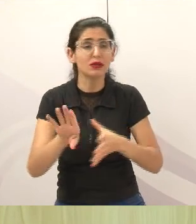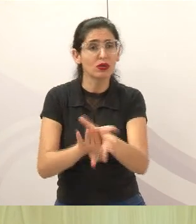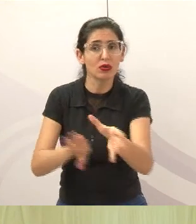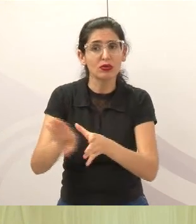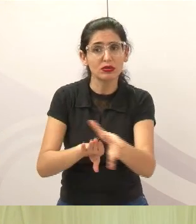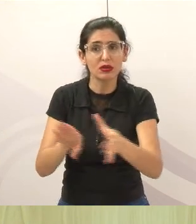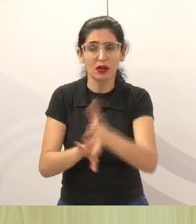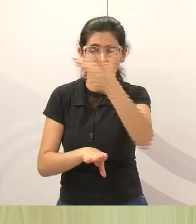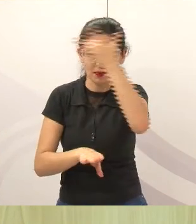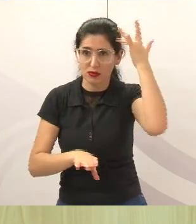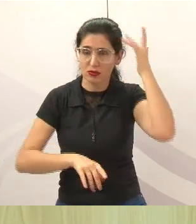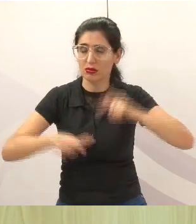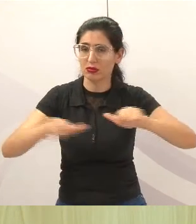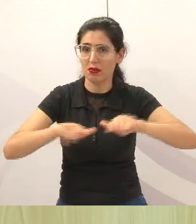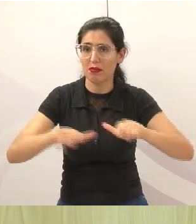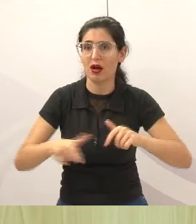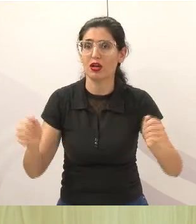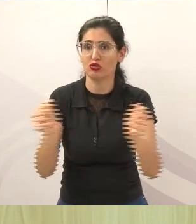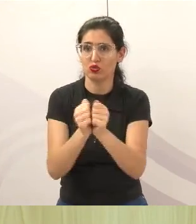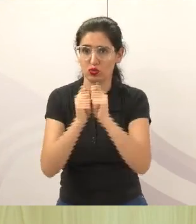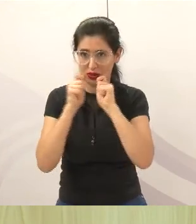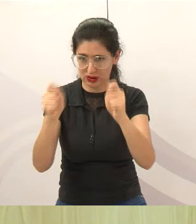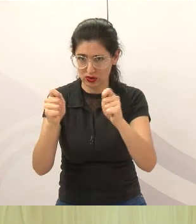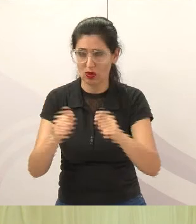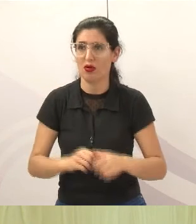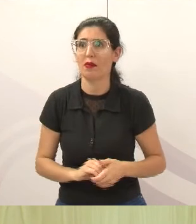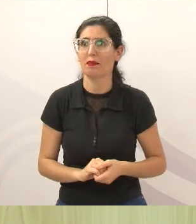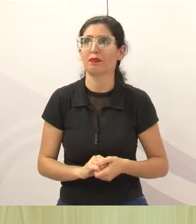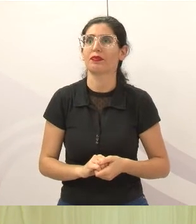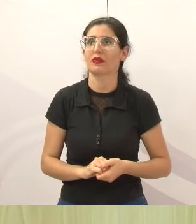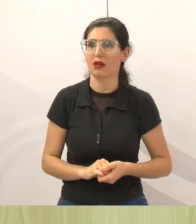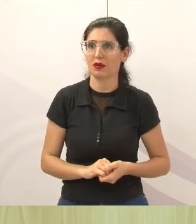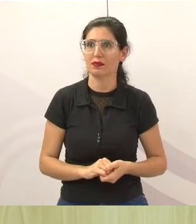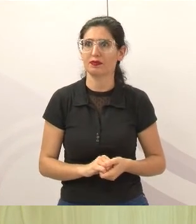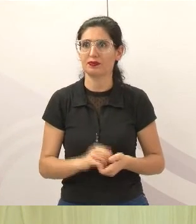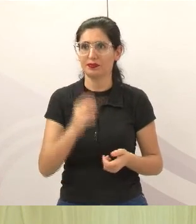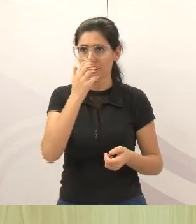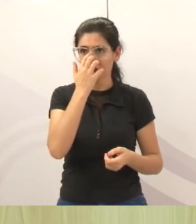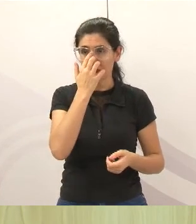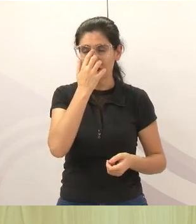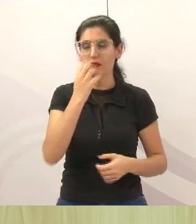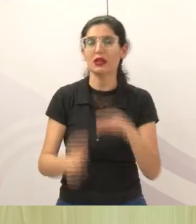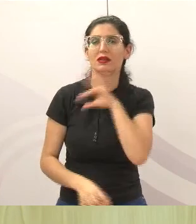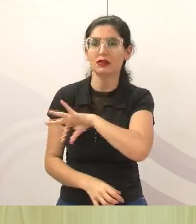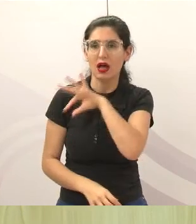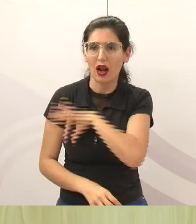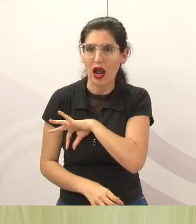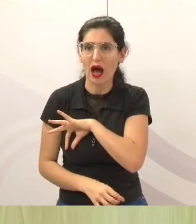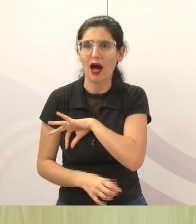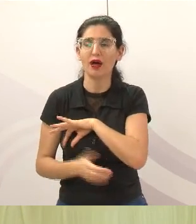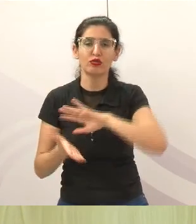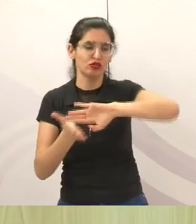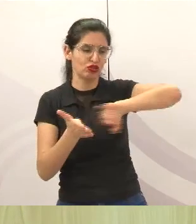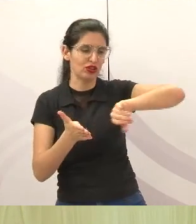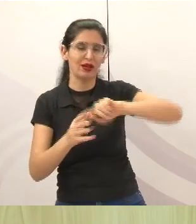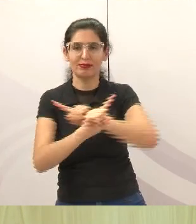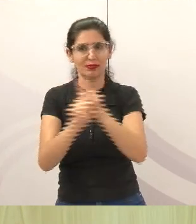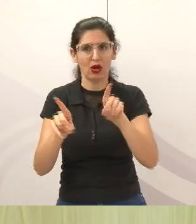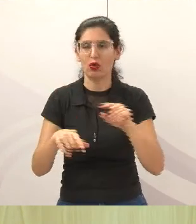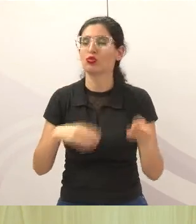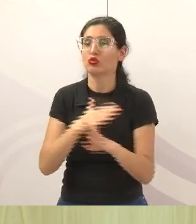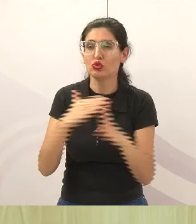aí estão, não tivemos aí a suspensão dos salários porque todos estão trabalhando em regime home